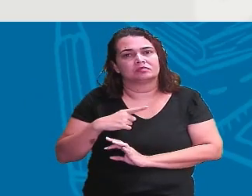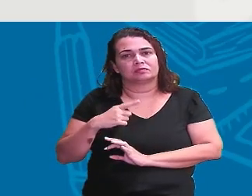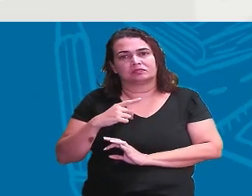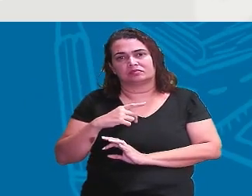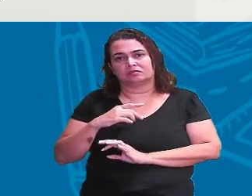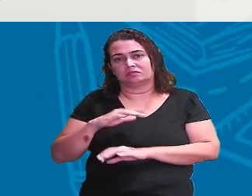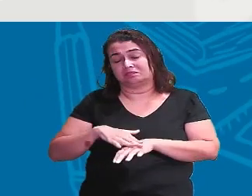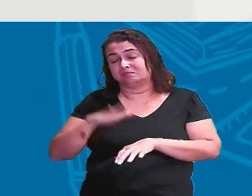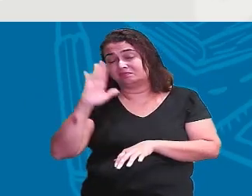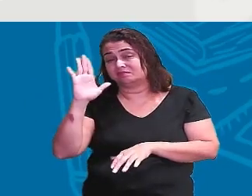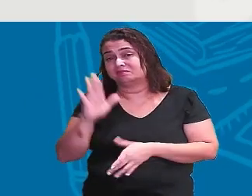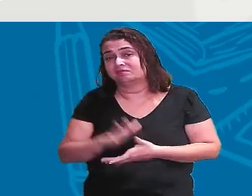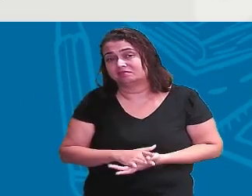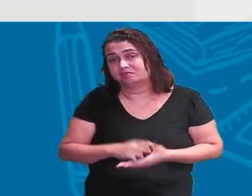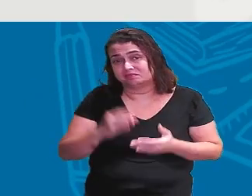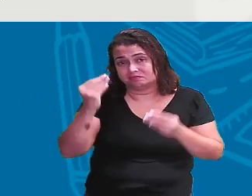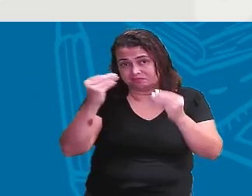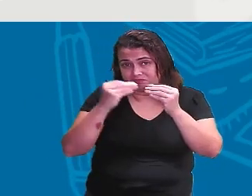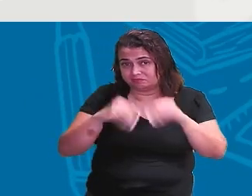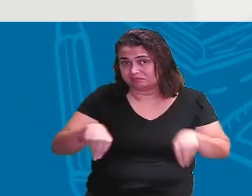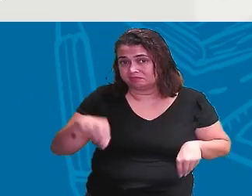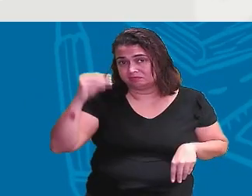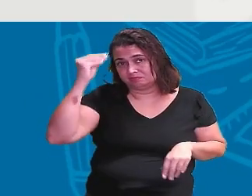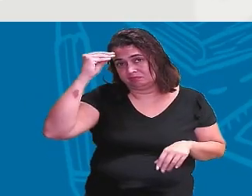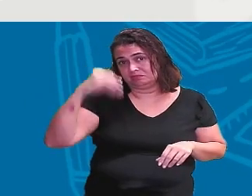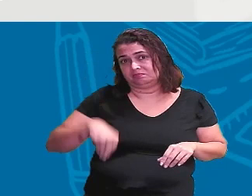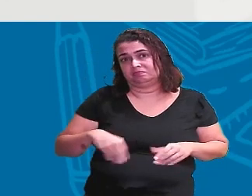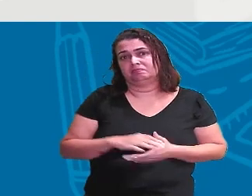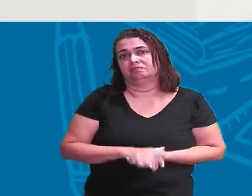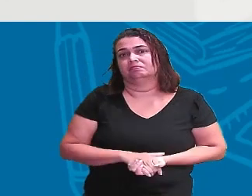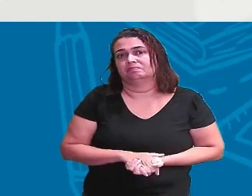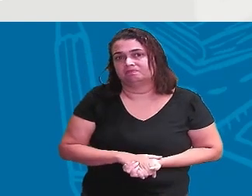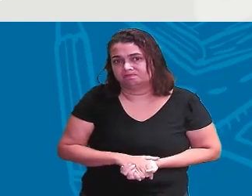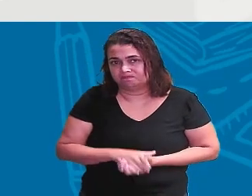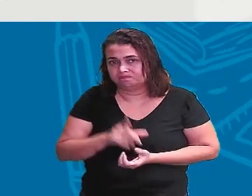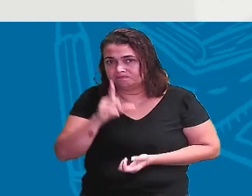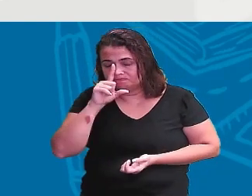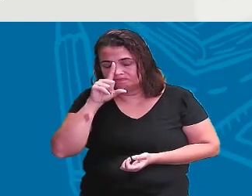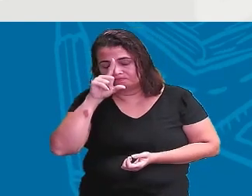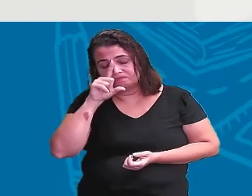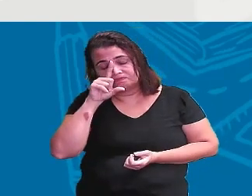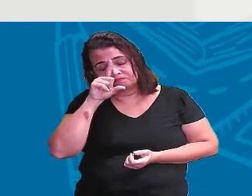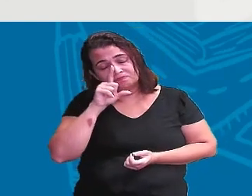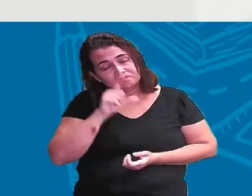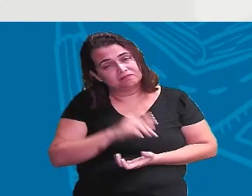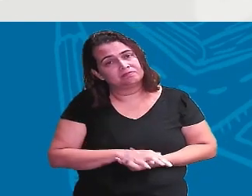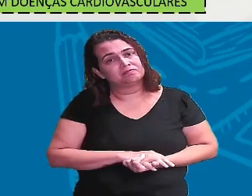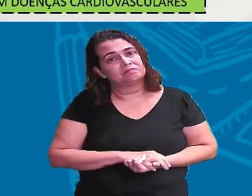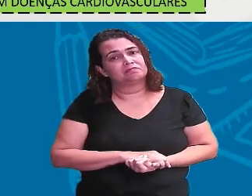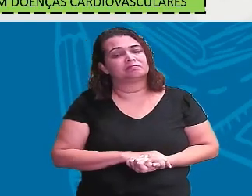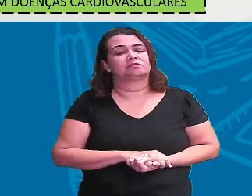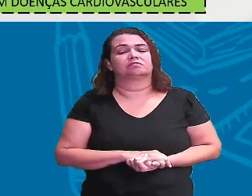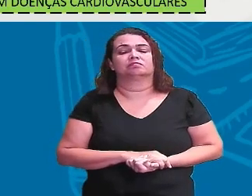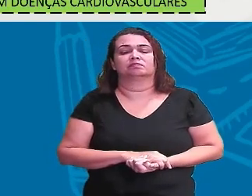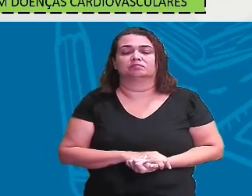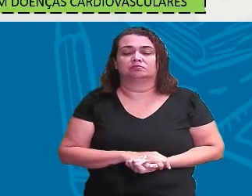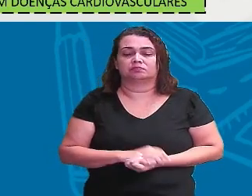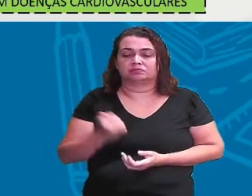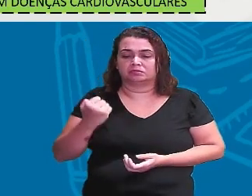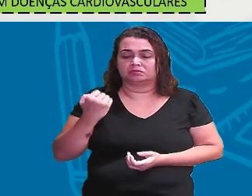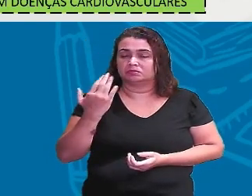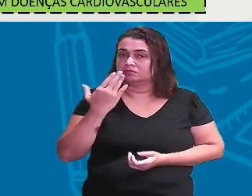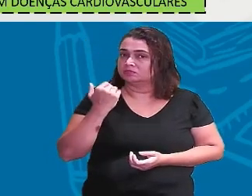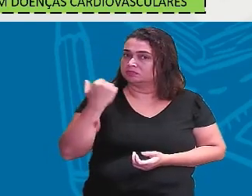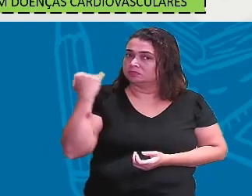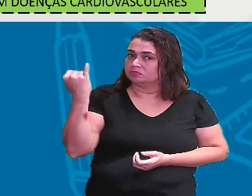quantidade prejudiciais à nossa saúde, tá certo? Então observem como a nossa alimentação ela é muito